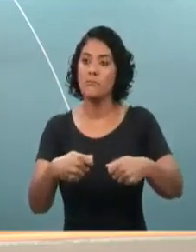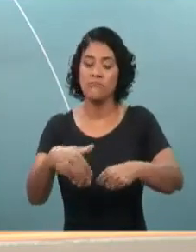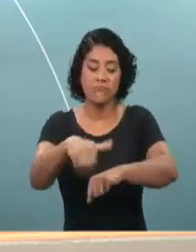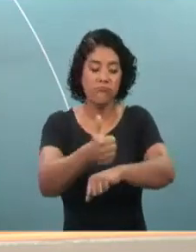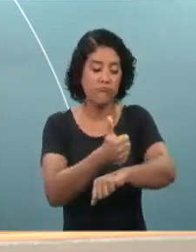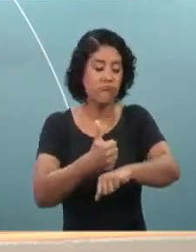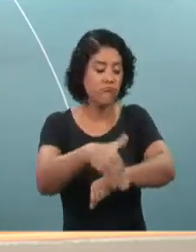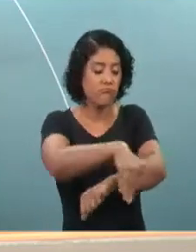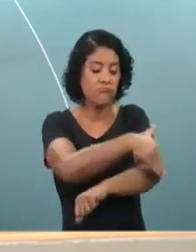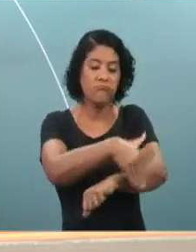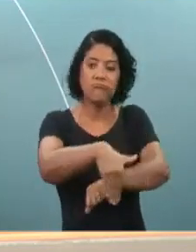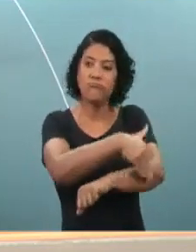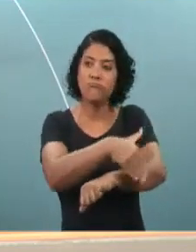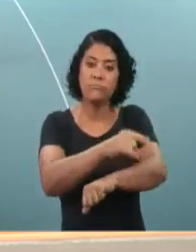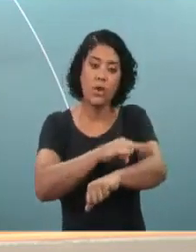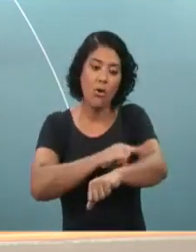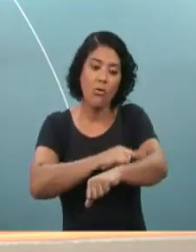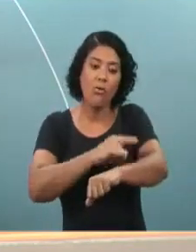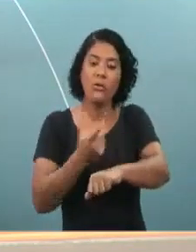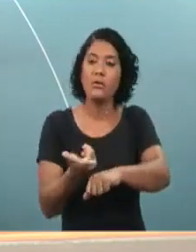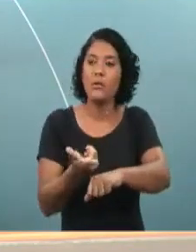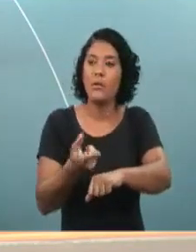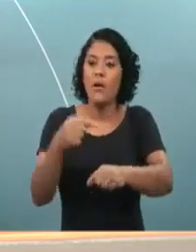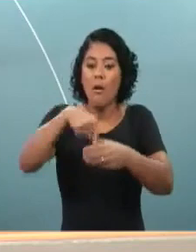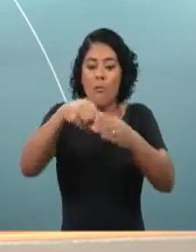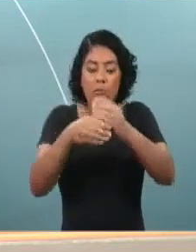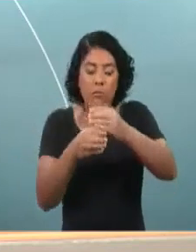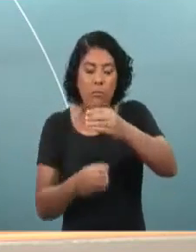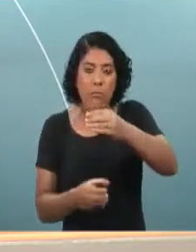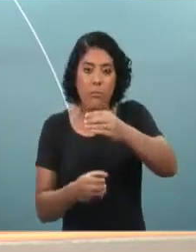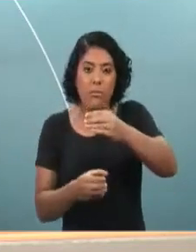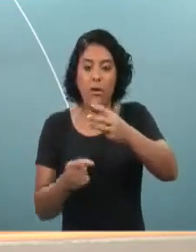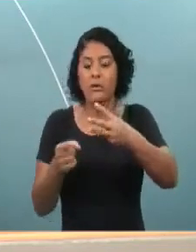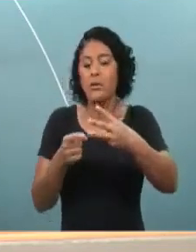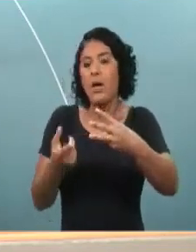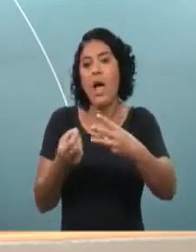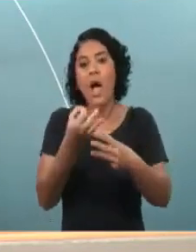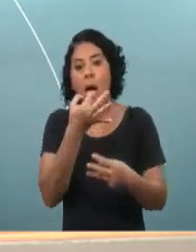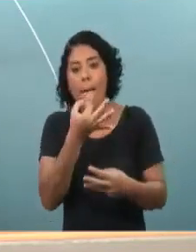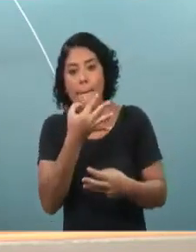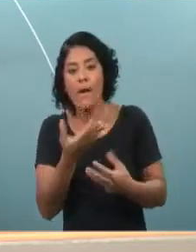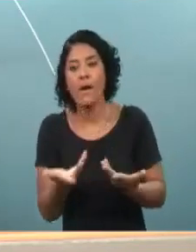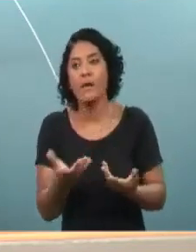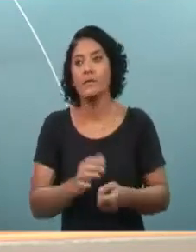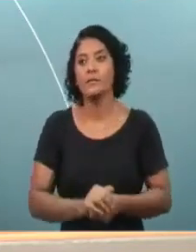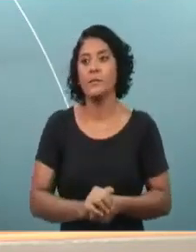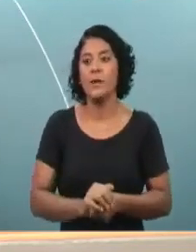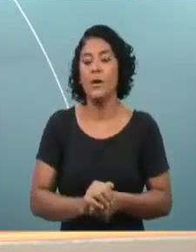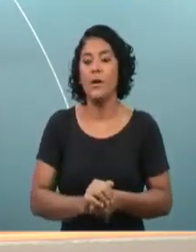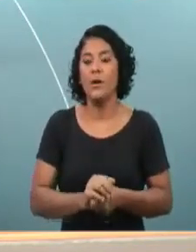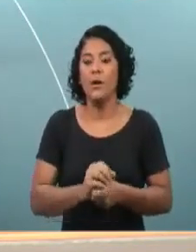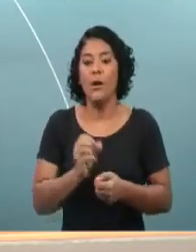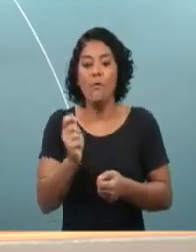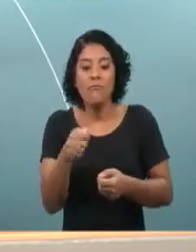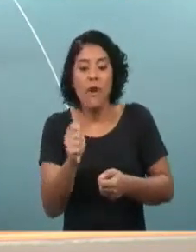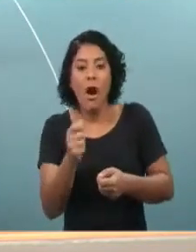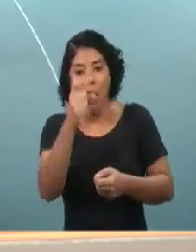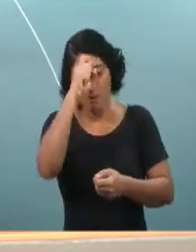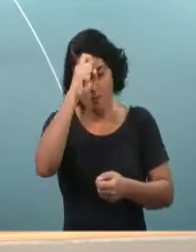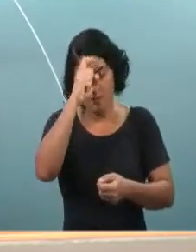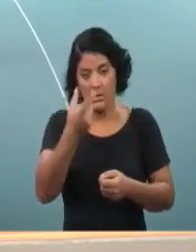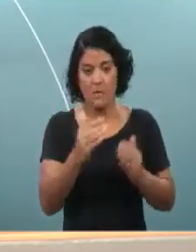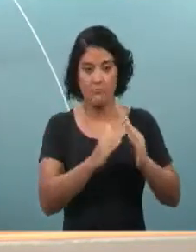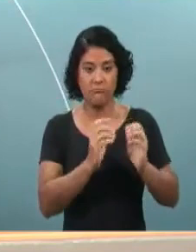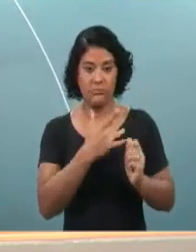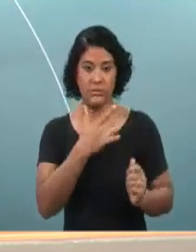de ruas, com saneamento, com perfuração de poços, com remédio para abastecer os hospitais e postos de